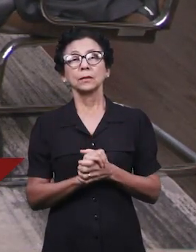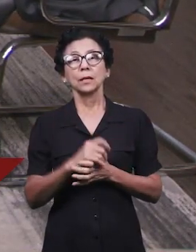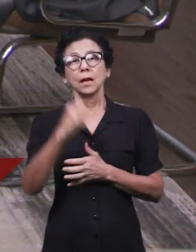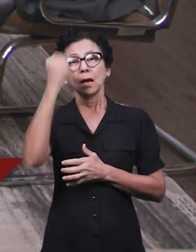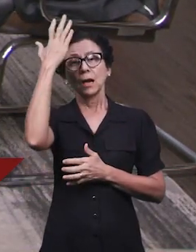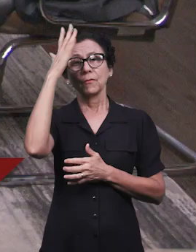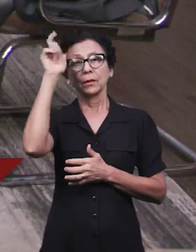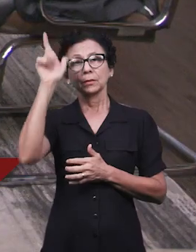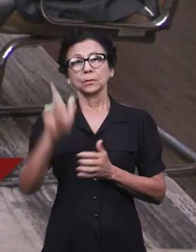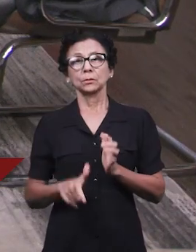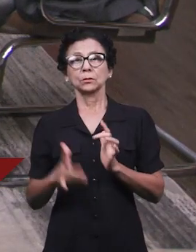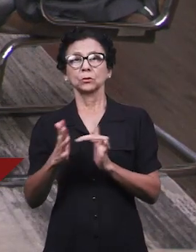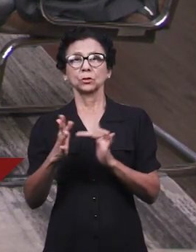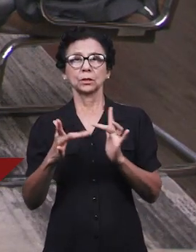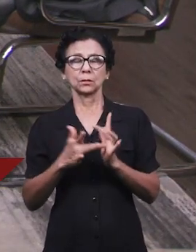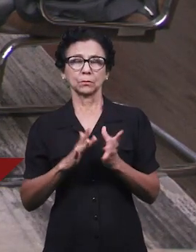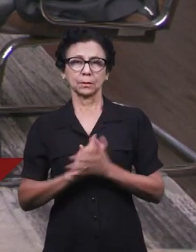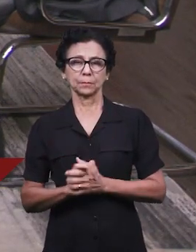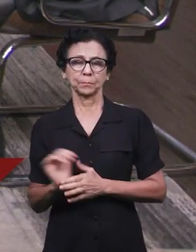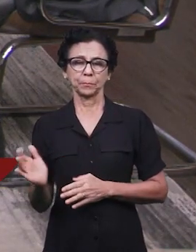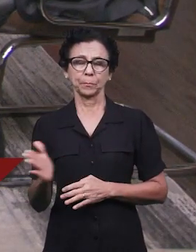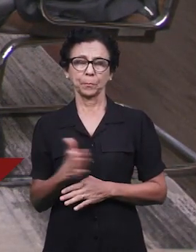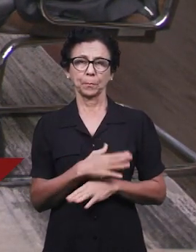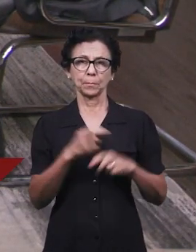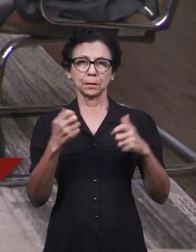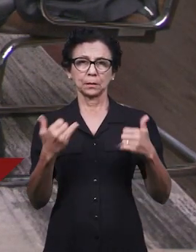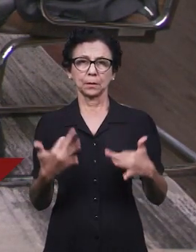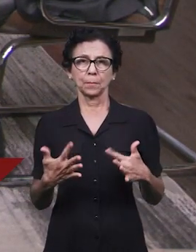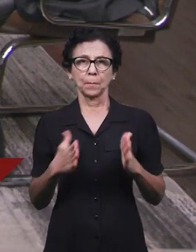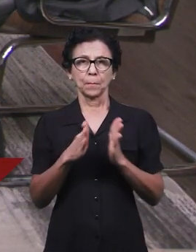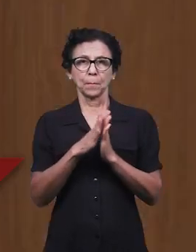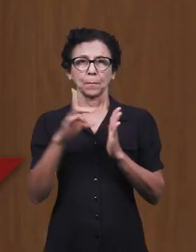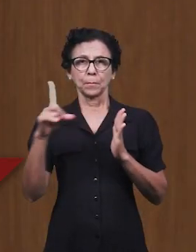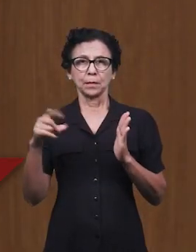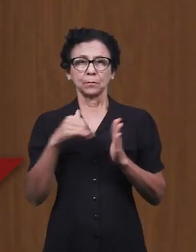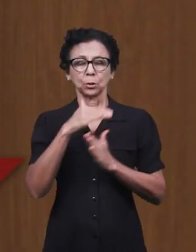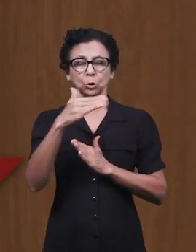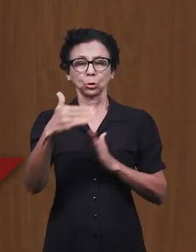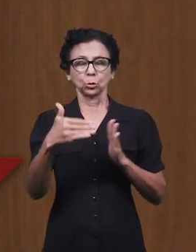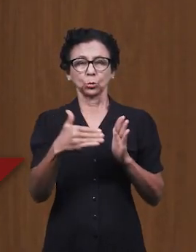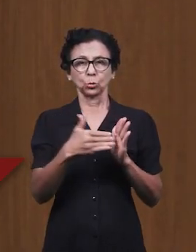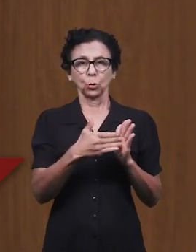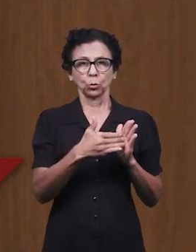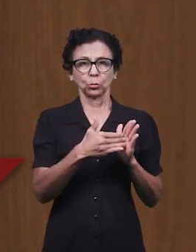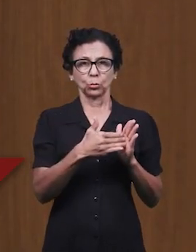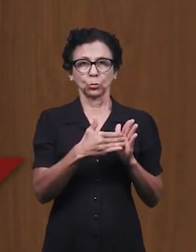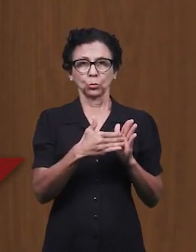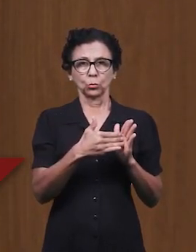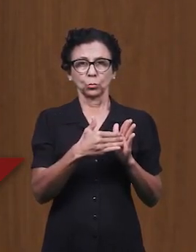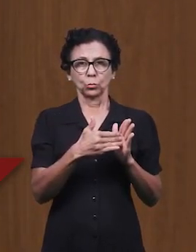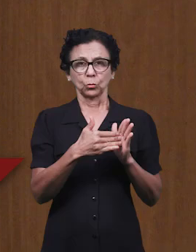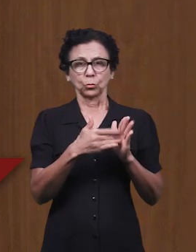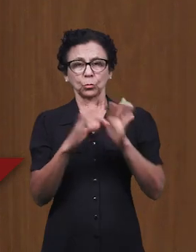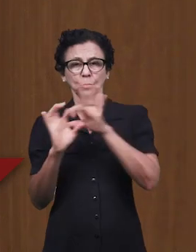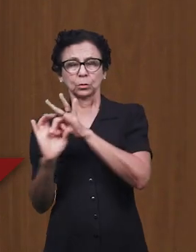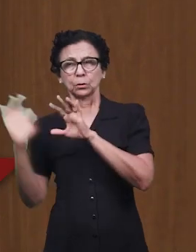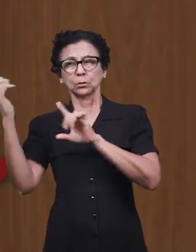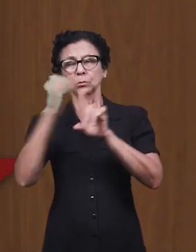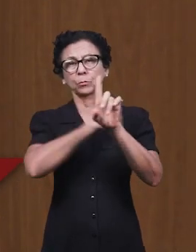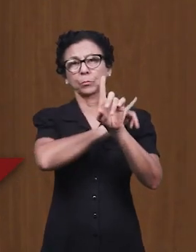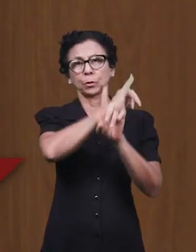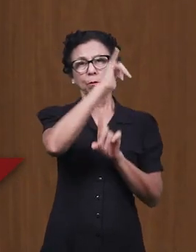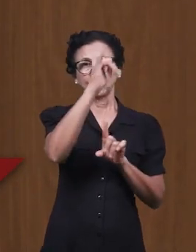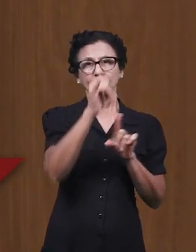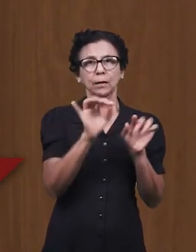Todos os livros da Bíblia, eles têm o aspecto profético. Existe uma